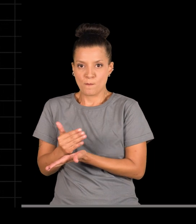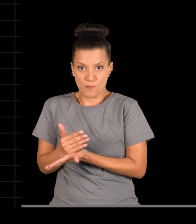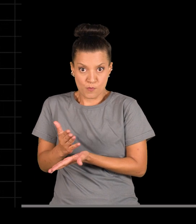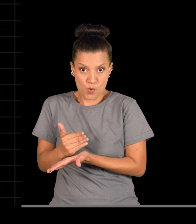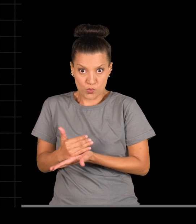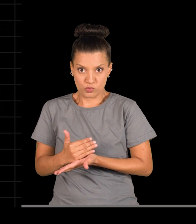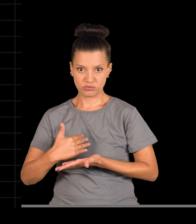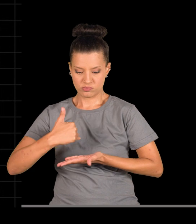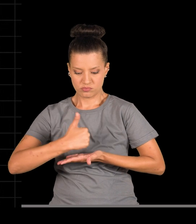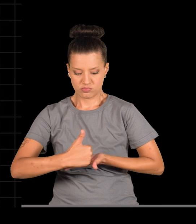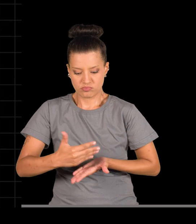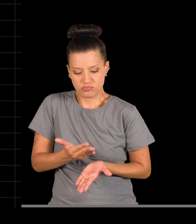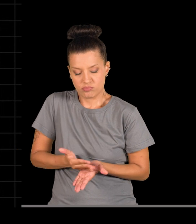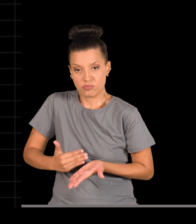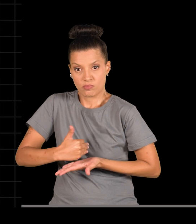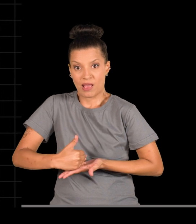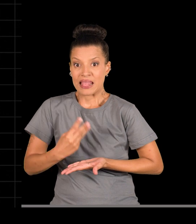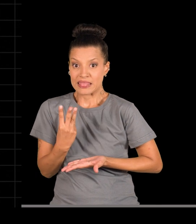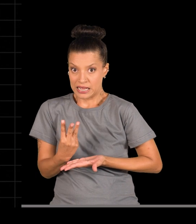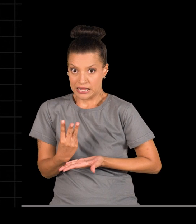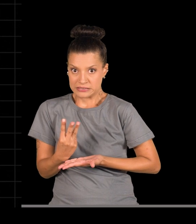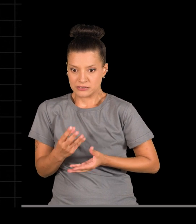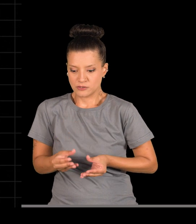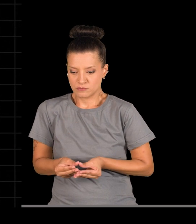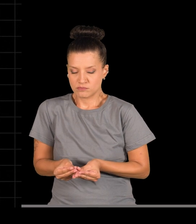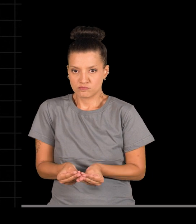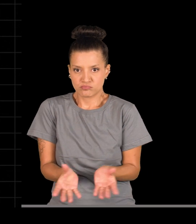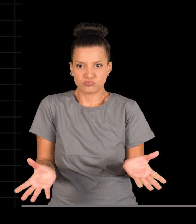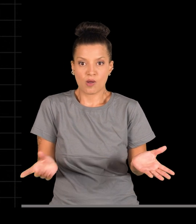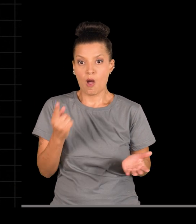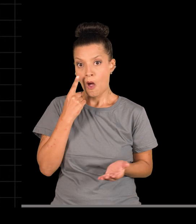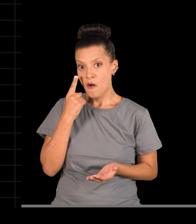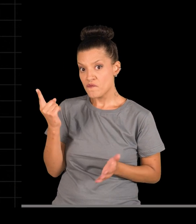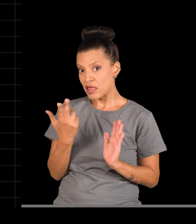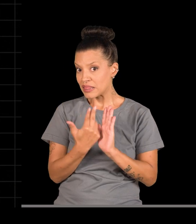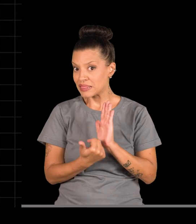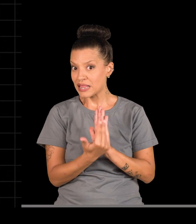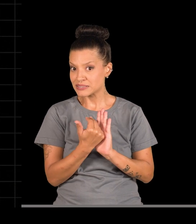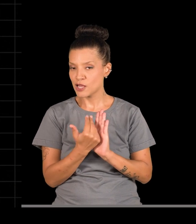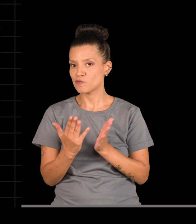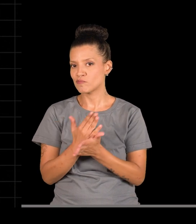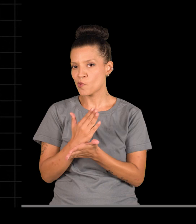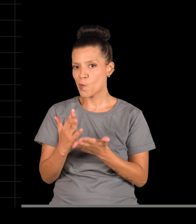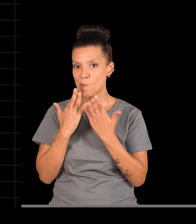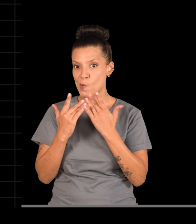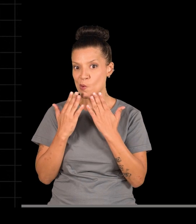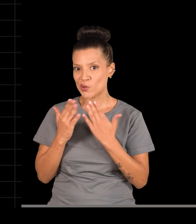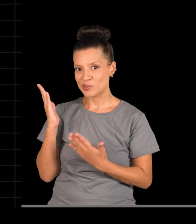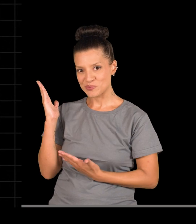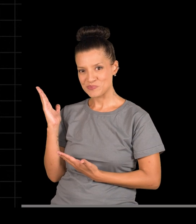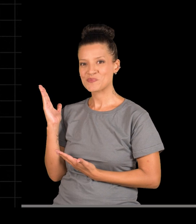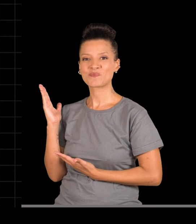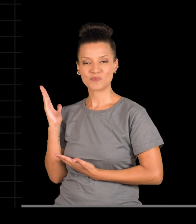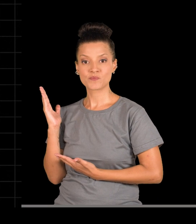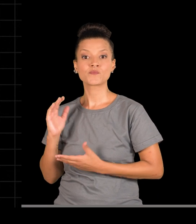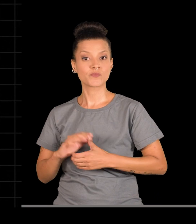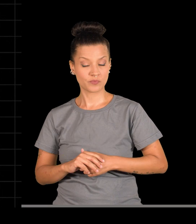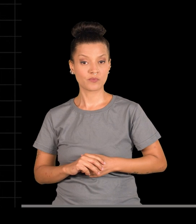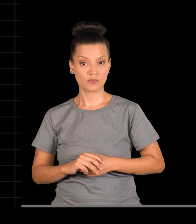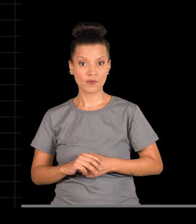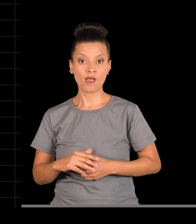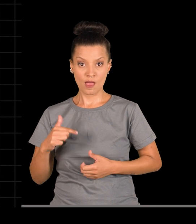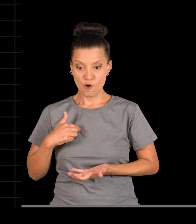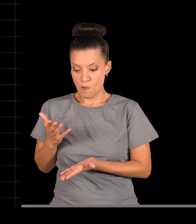dividi, né, no caso eram 2 bolos, eu dividi cada bolo em 3 partes iguais. Imagina aqui, ó, 3 partes iguais, essa parte aqui já